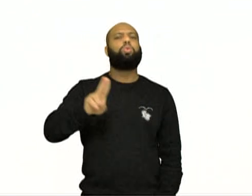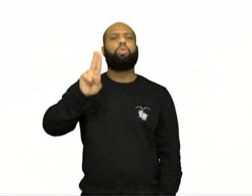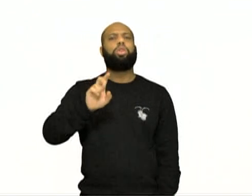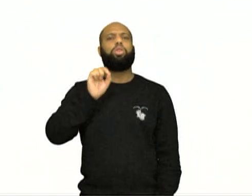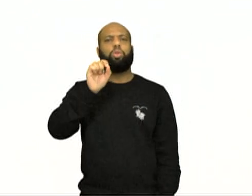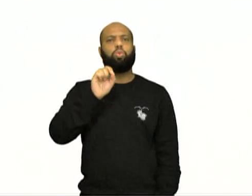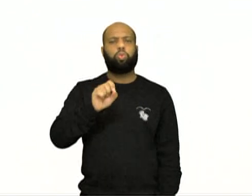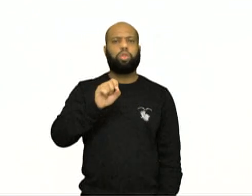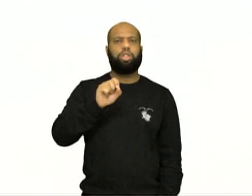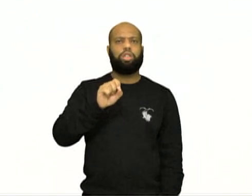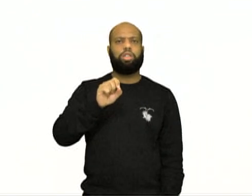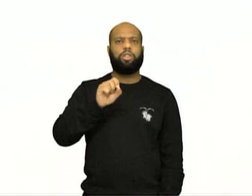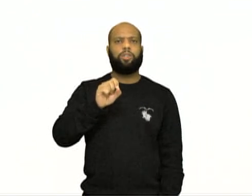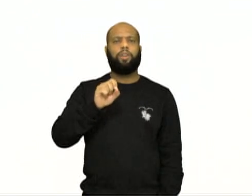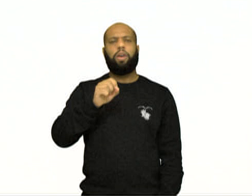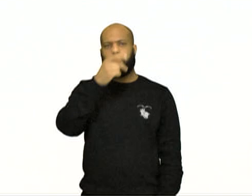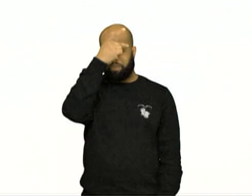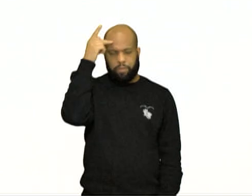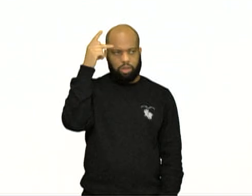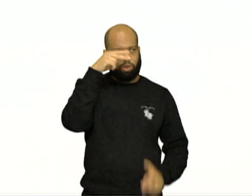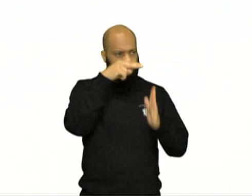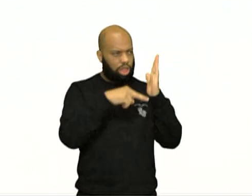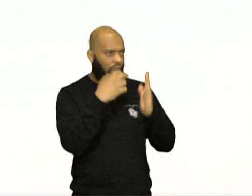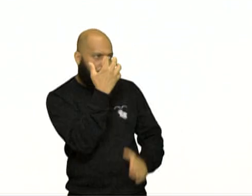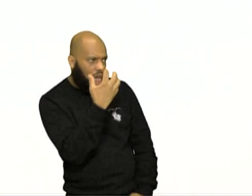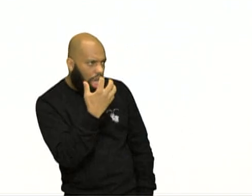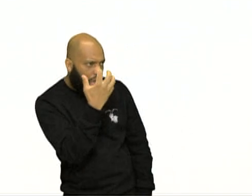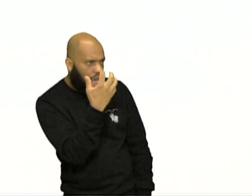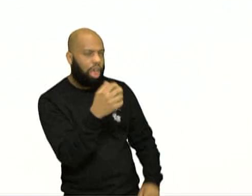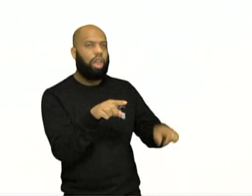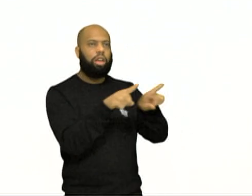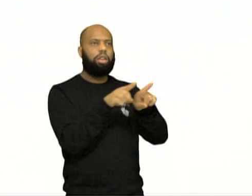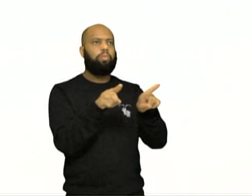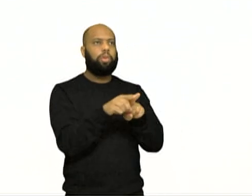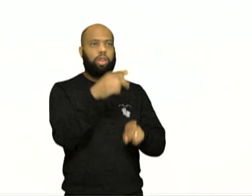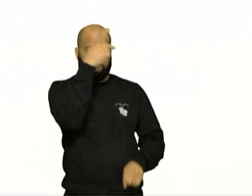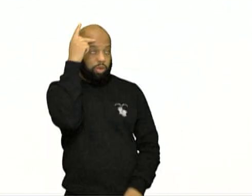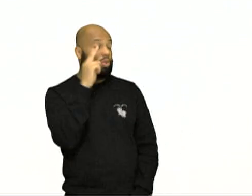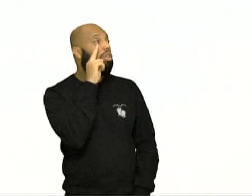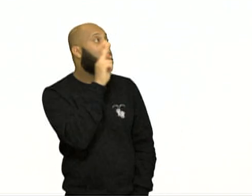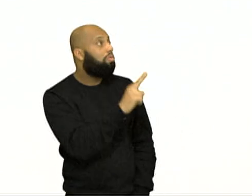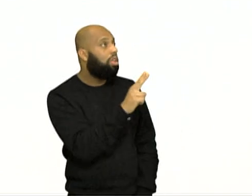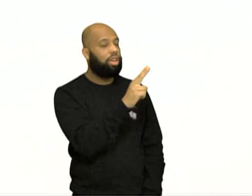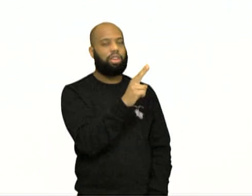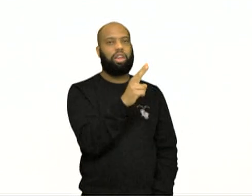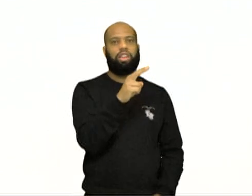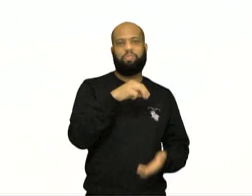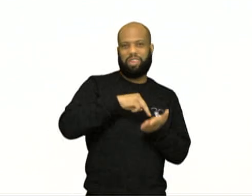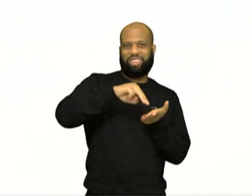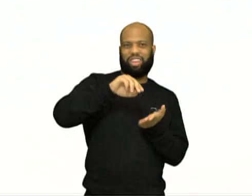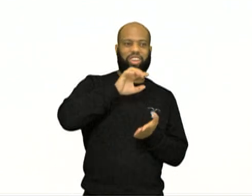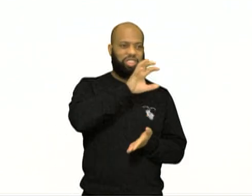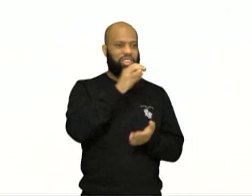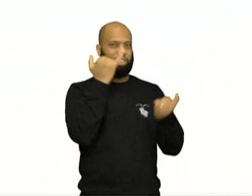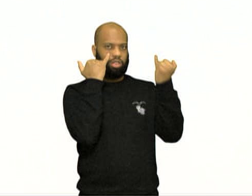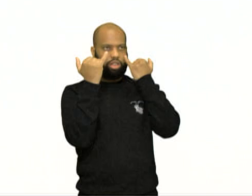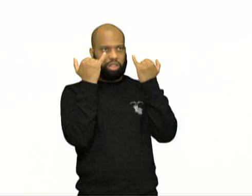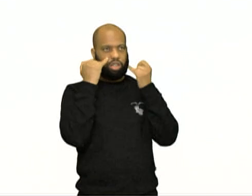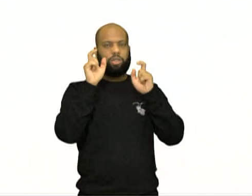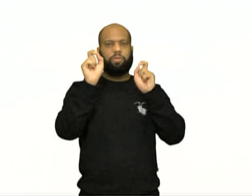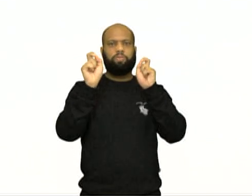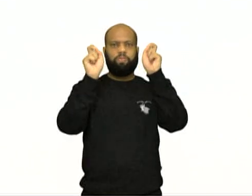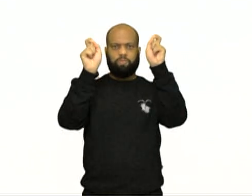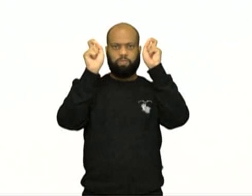para persuadir quem está lendo, persuadir quem está recebendo aquela mensagem, né? E qual a